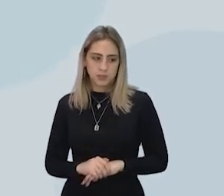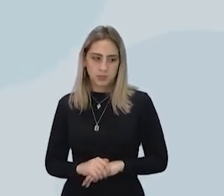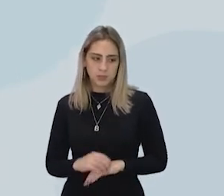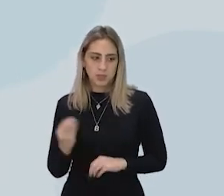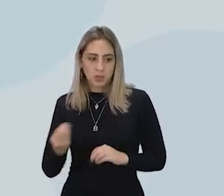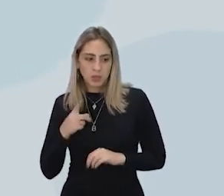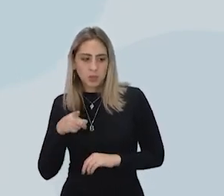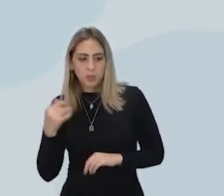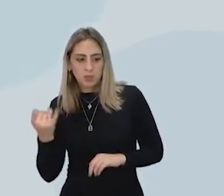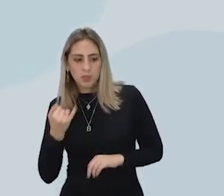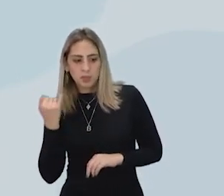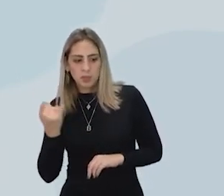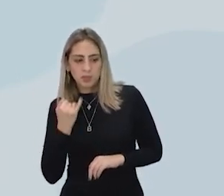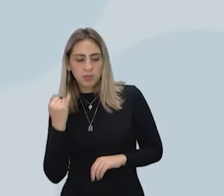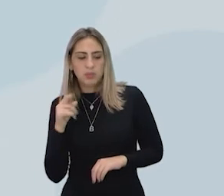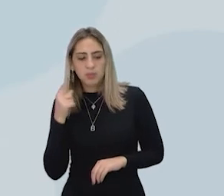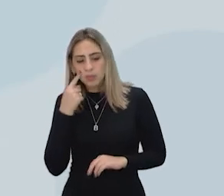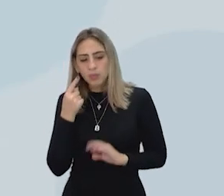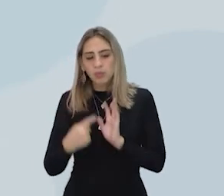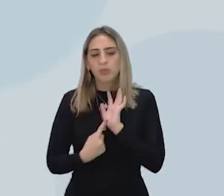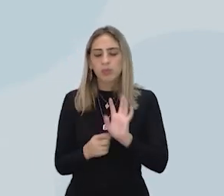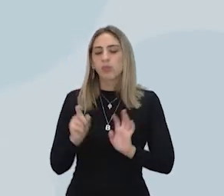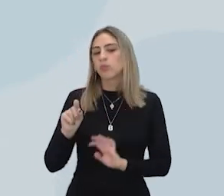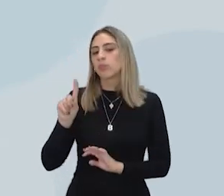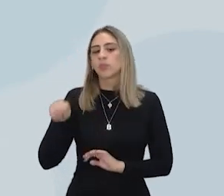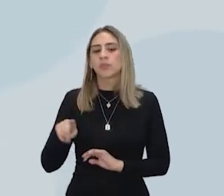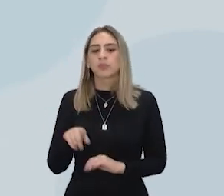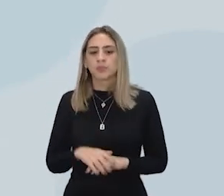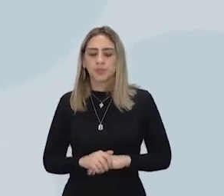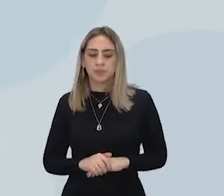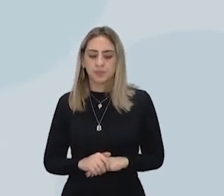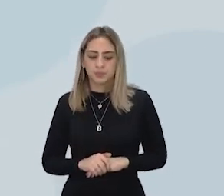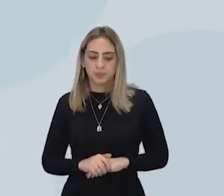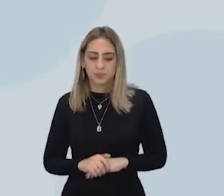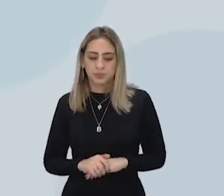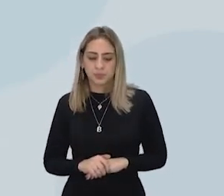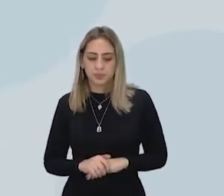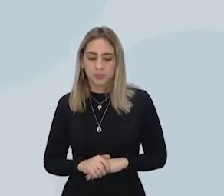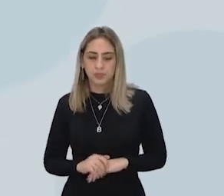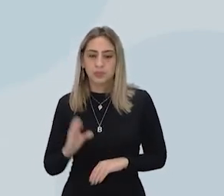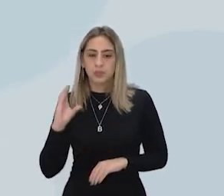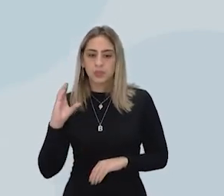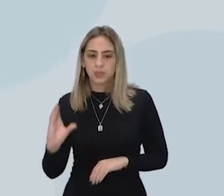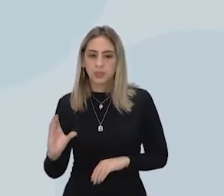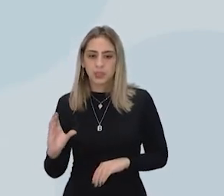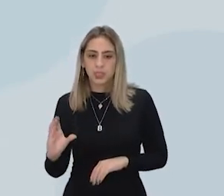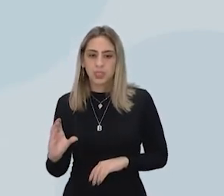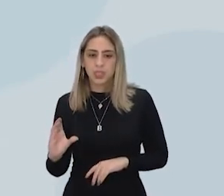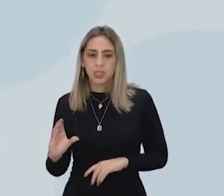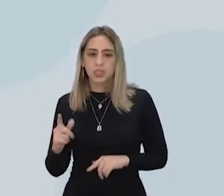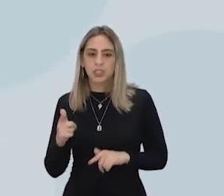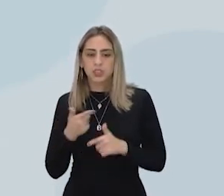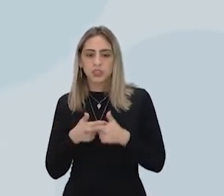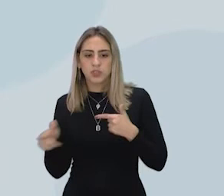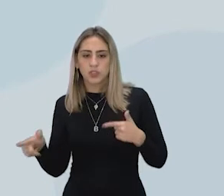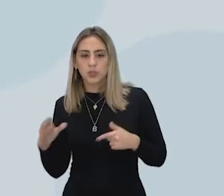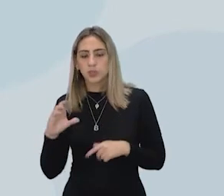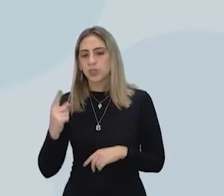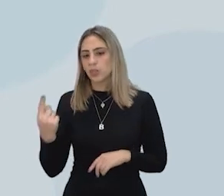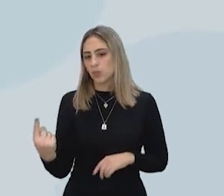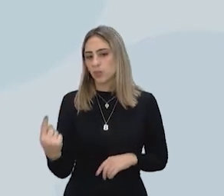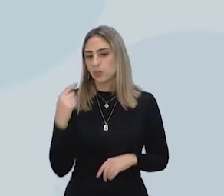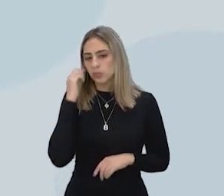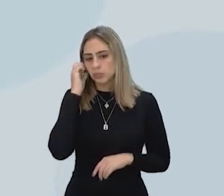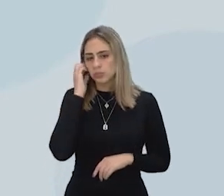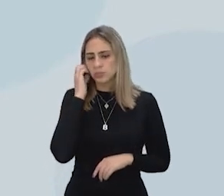em evidência, ó, bota o C aqui em evidência. E aí vai ficar C dividido por C1 mais C dividido por